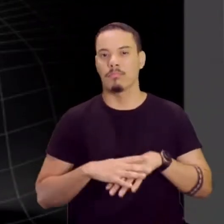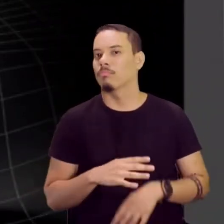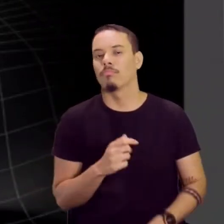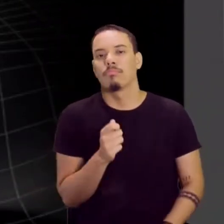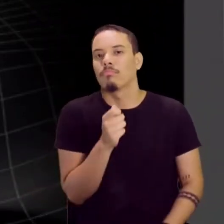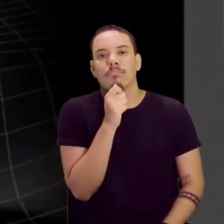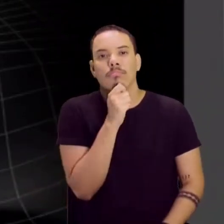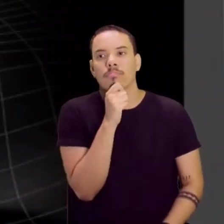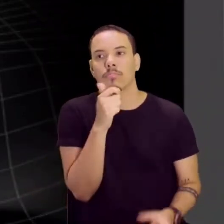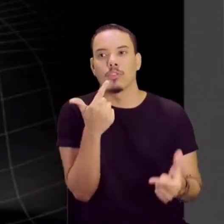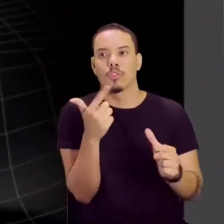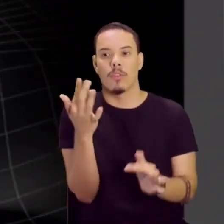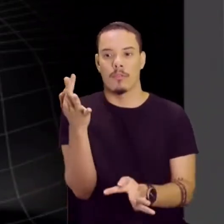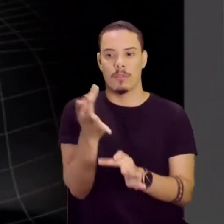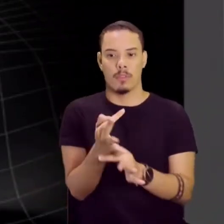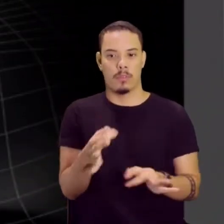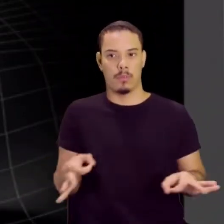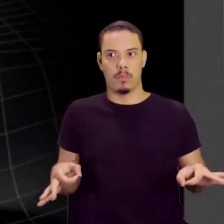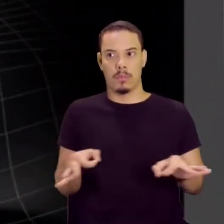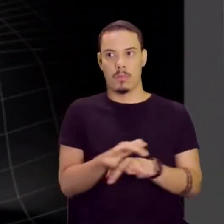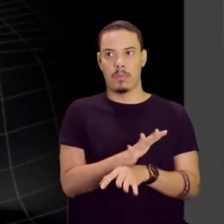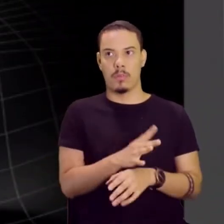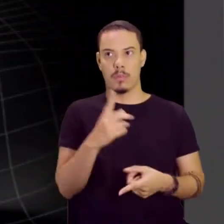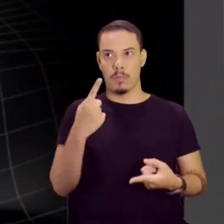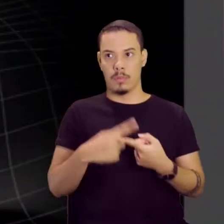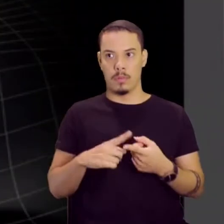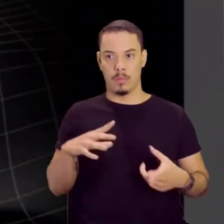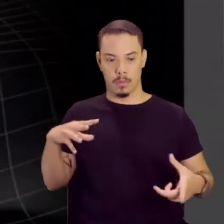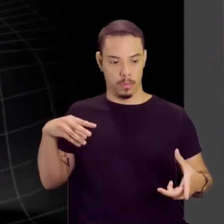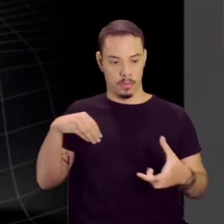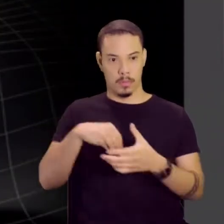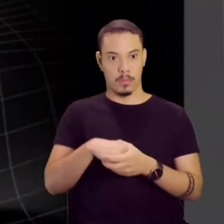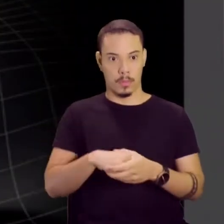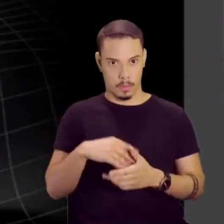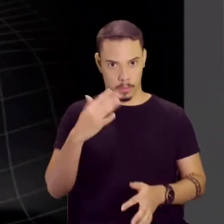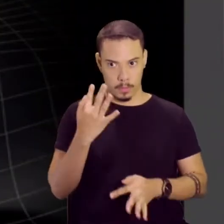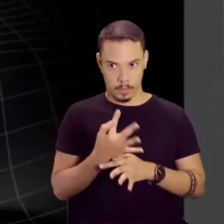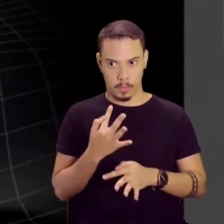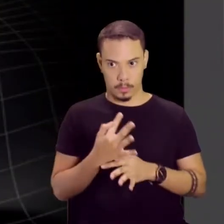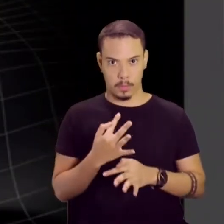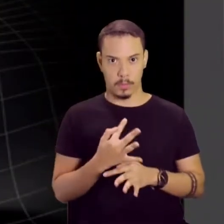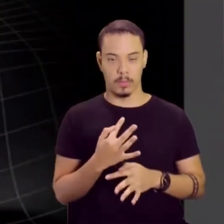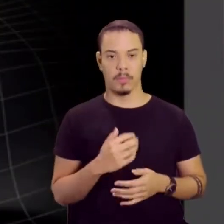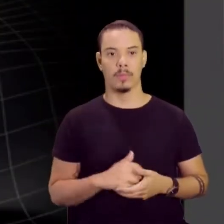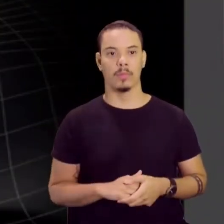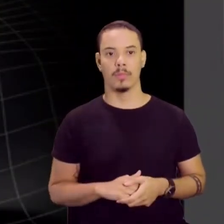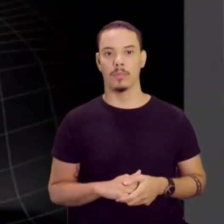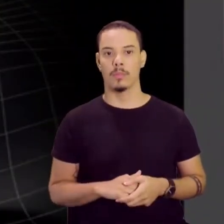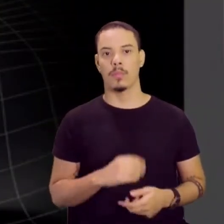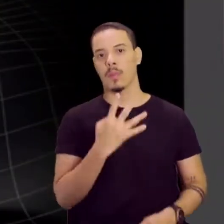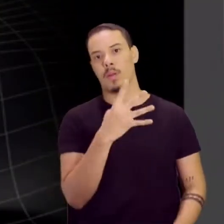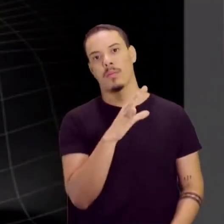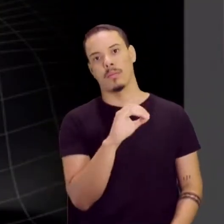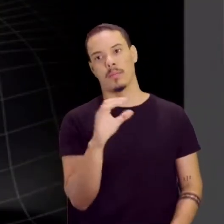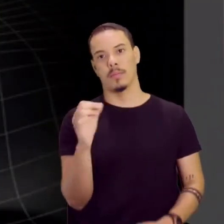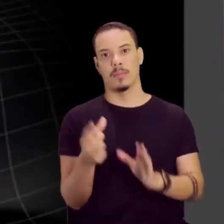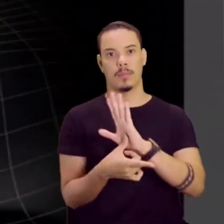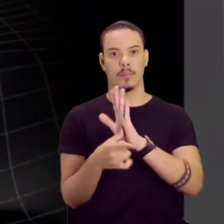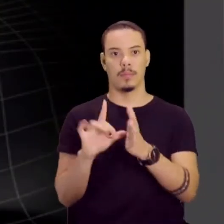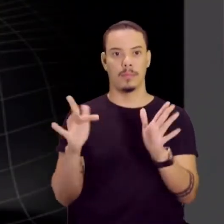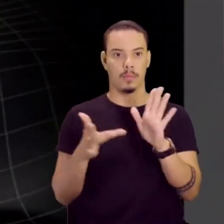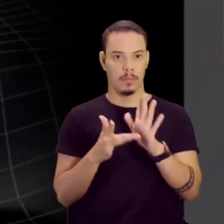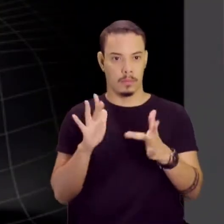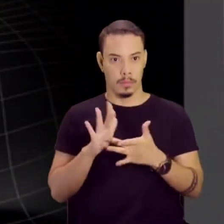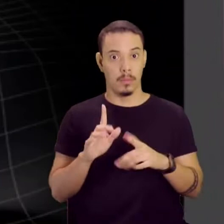porque o físico era baseado na filosofia em si, né? Porque 400 antes de Cristo aí, mas